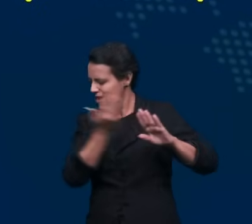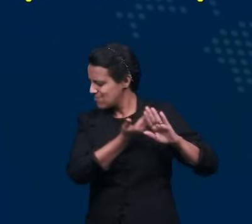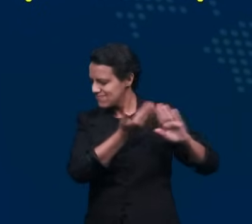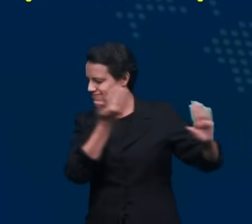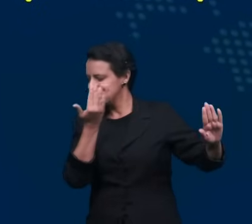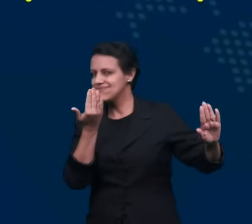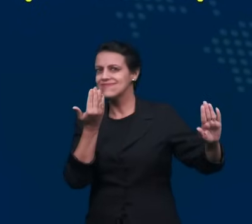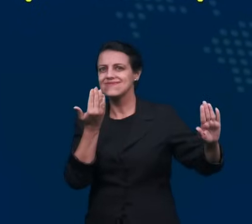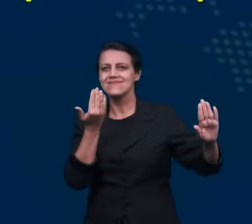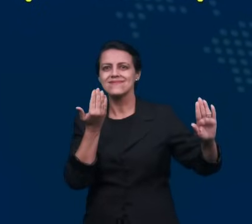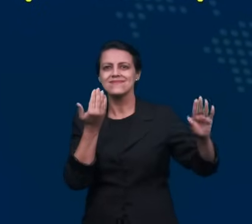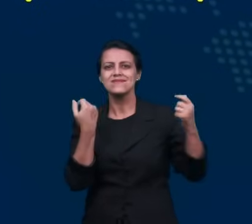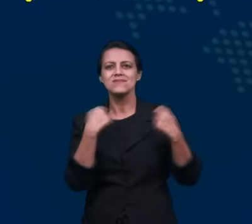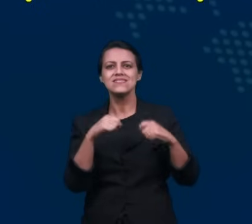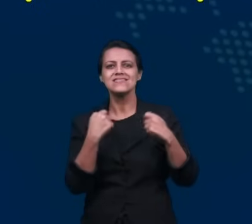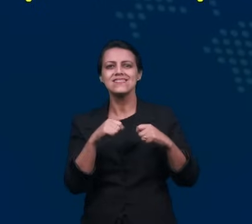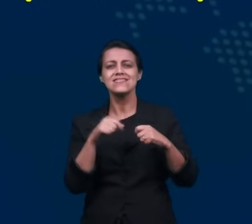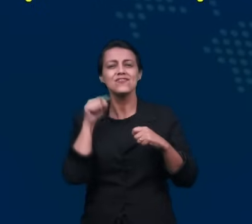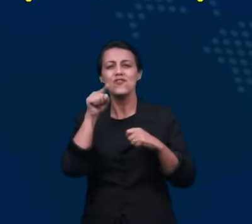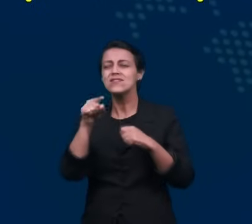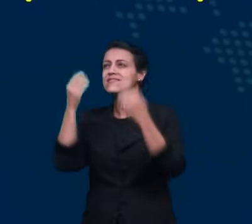a sua hora com o Senhor.